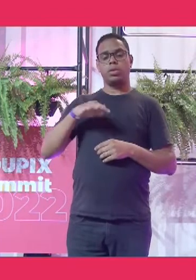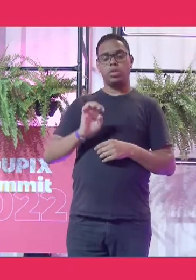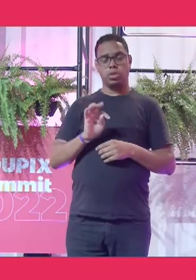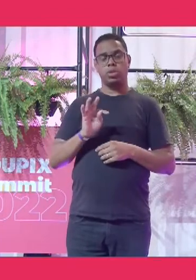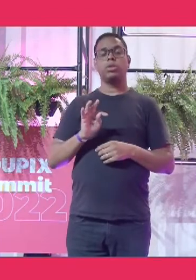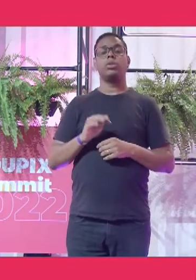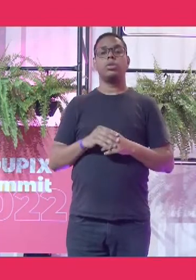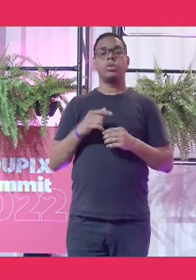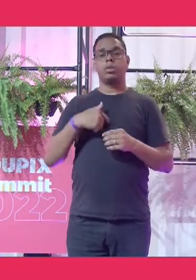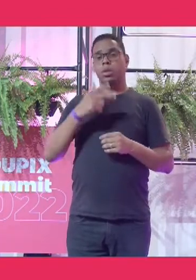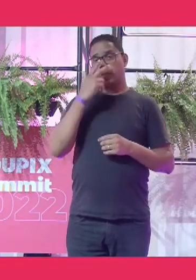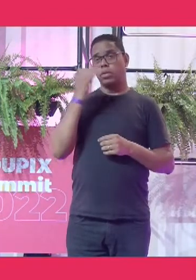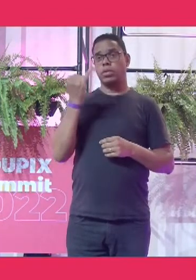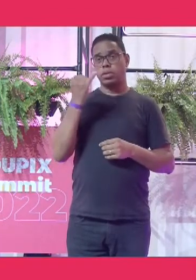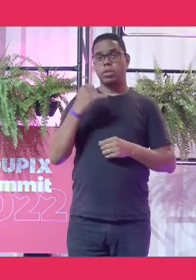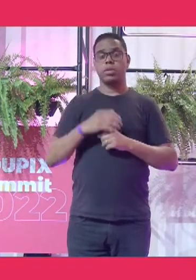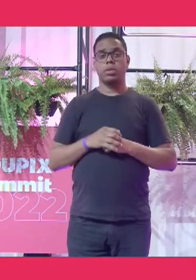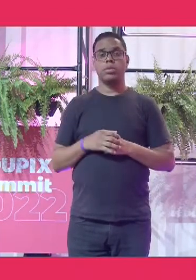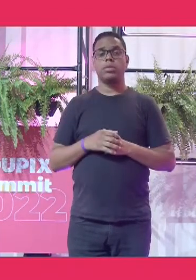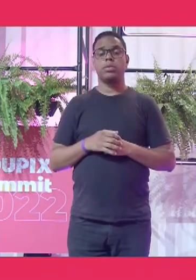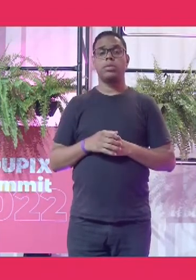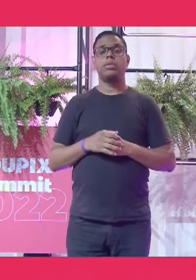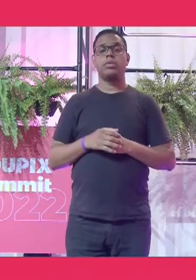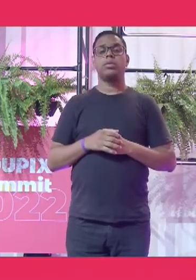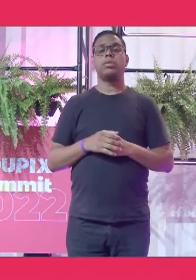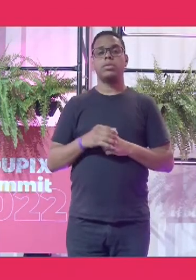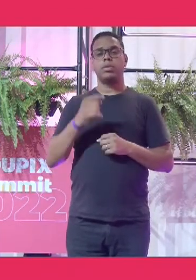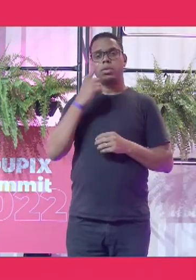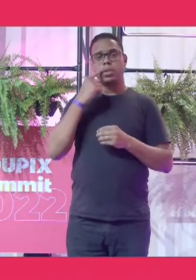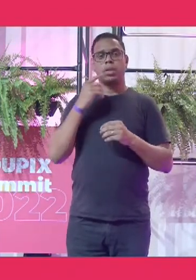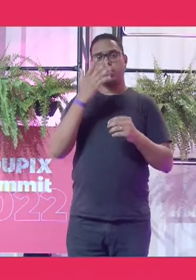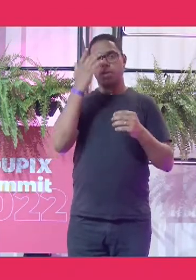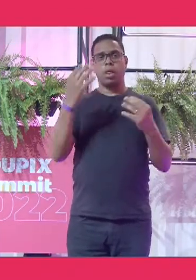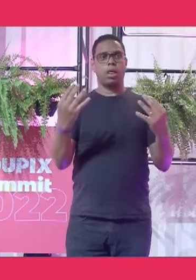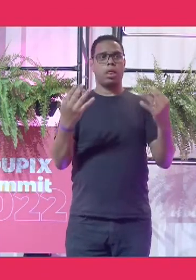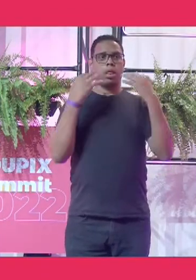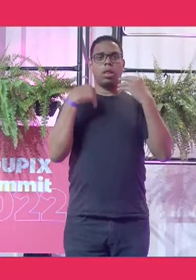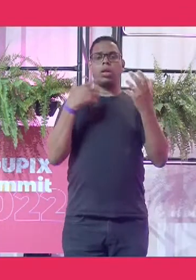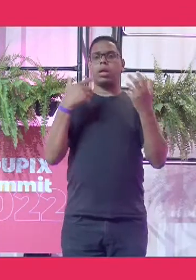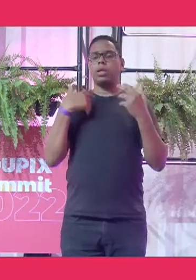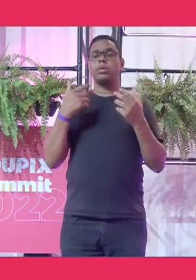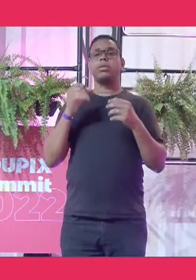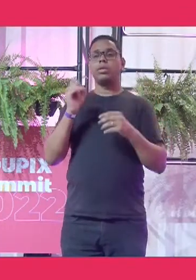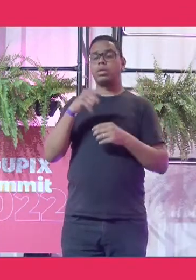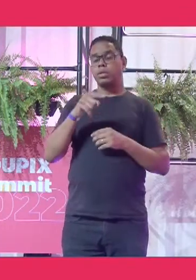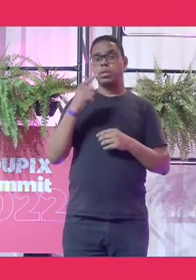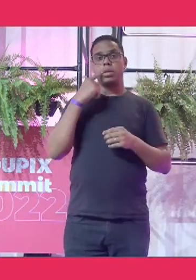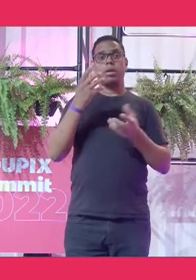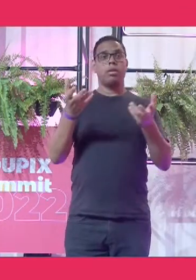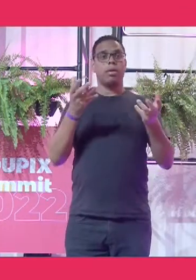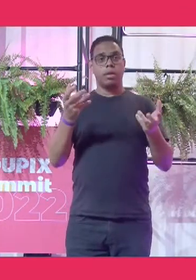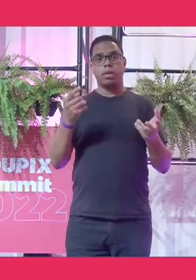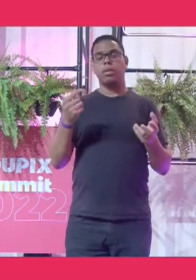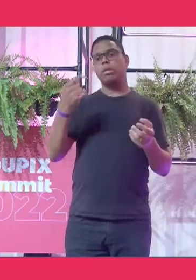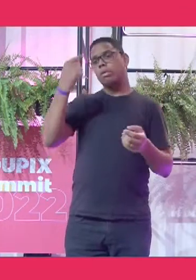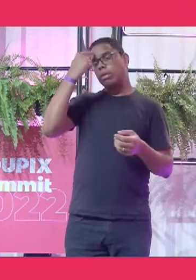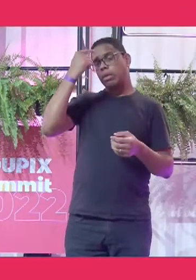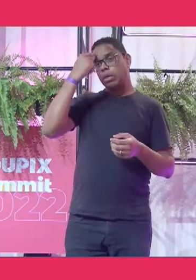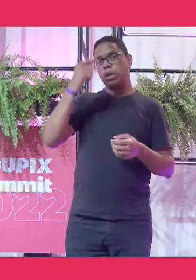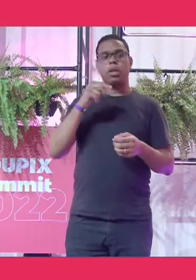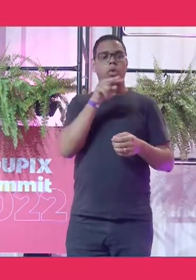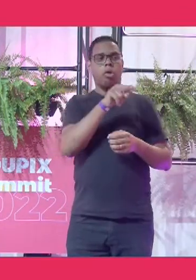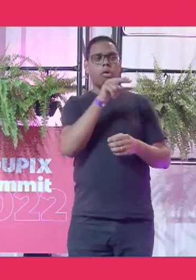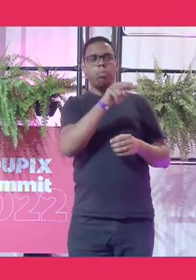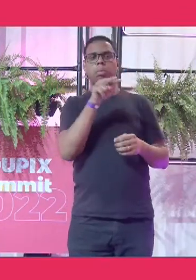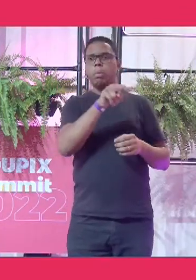que eu acho relevante para completar aqui, que é o sequestro pela audiência. É quando você fica tão olhando para o